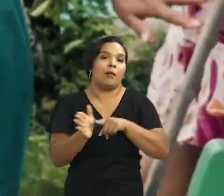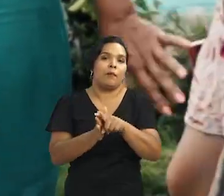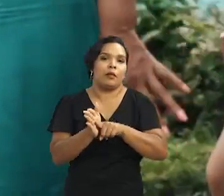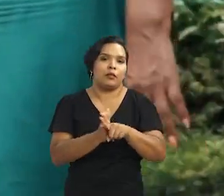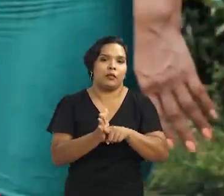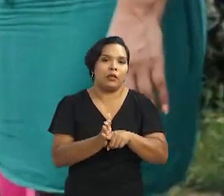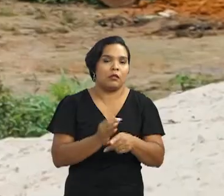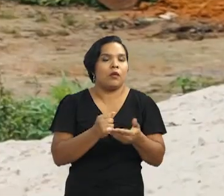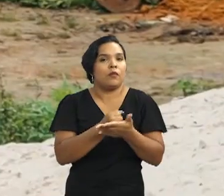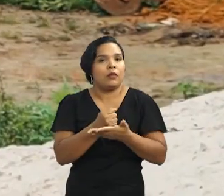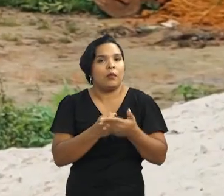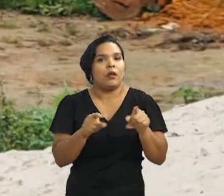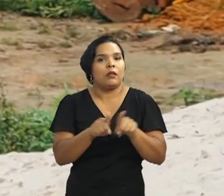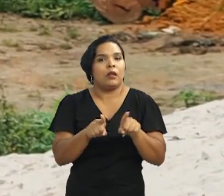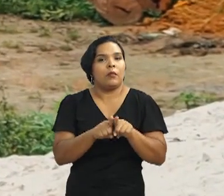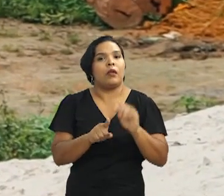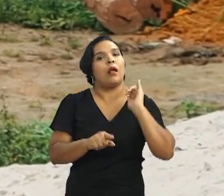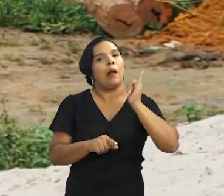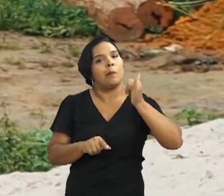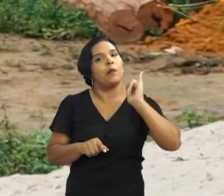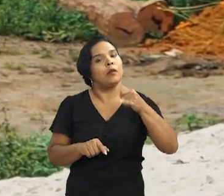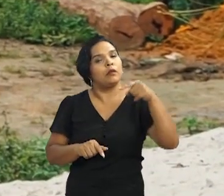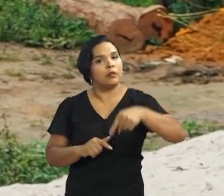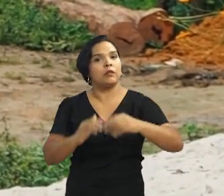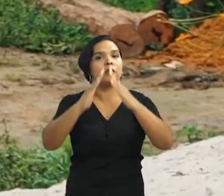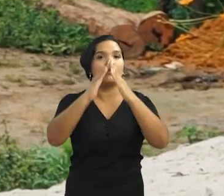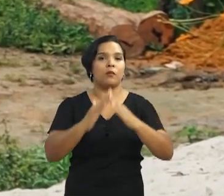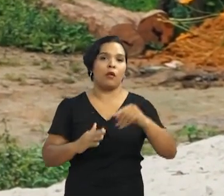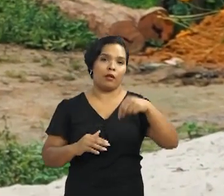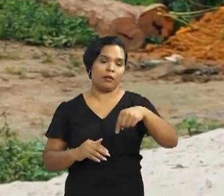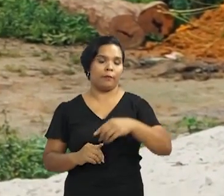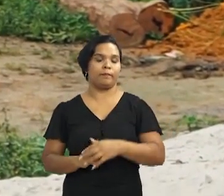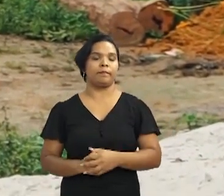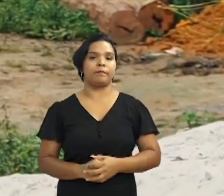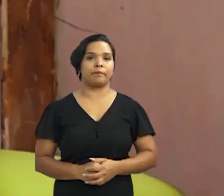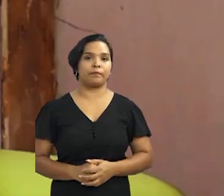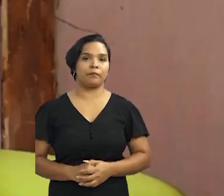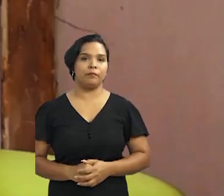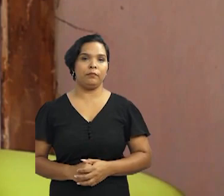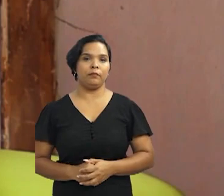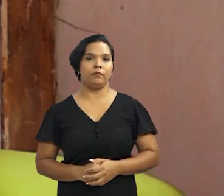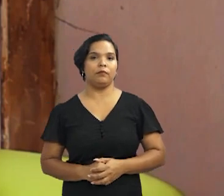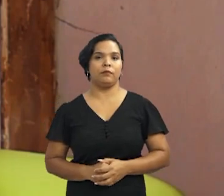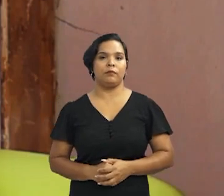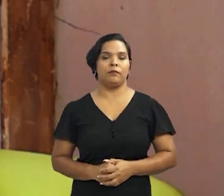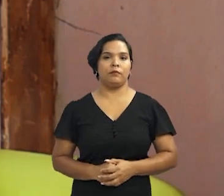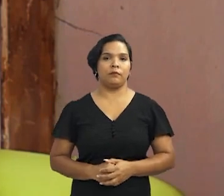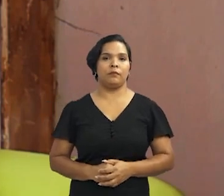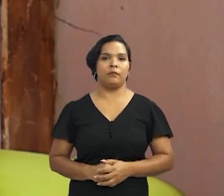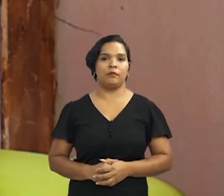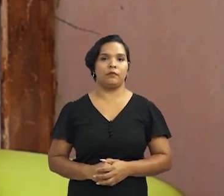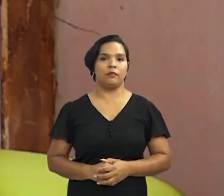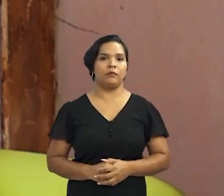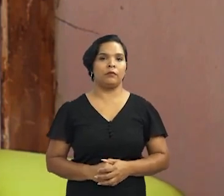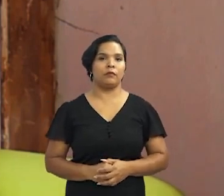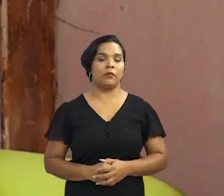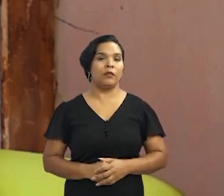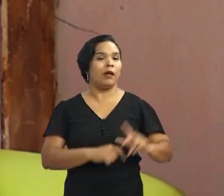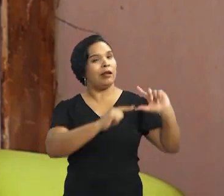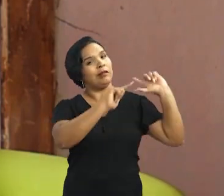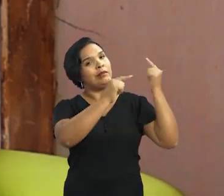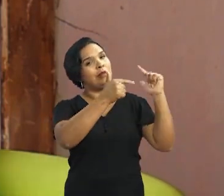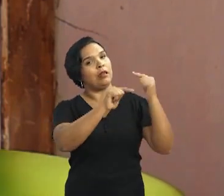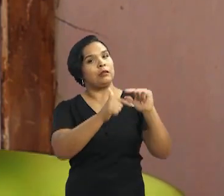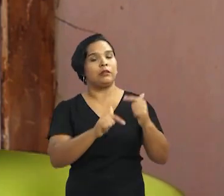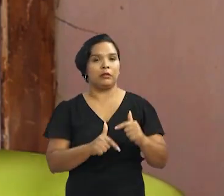fundamentei muito nele para fazer essa pesquisa, fundamentei principalmente na oralidade das pessoas que aqui moram. A valorização desse povo aqui dentro, que